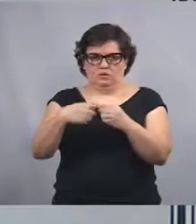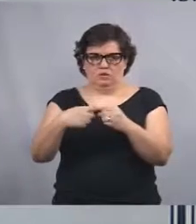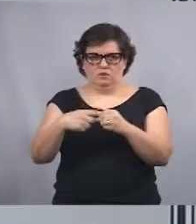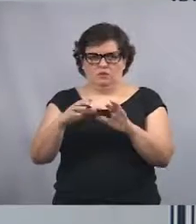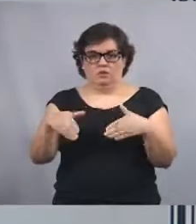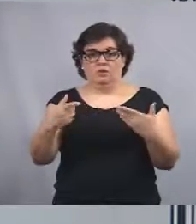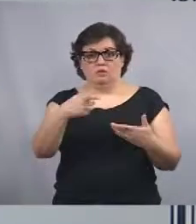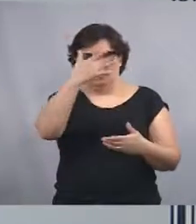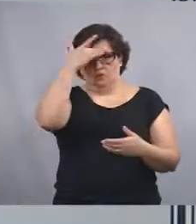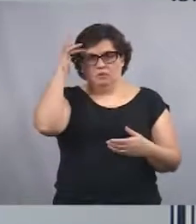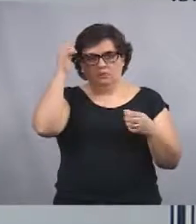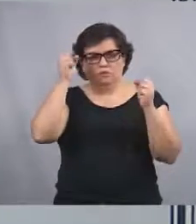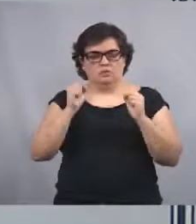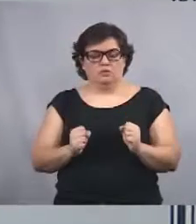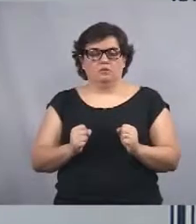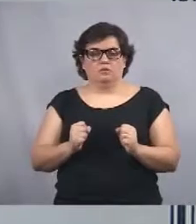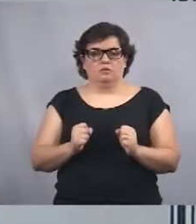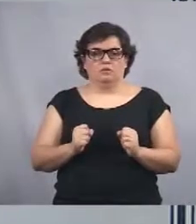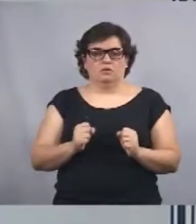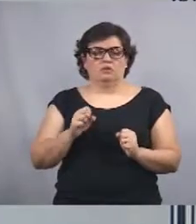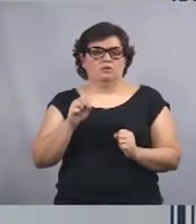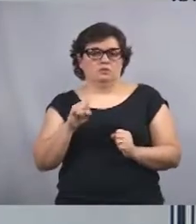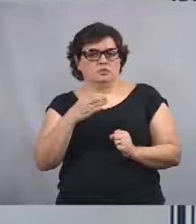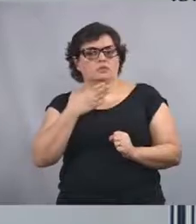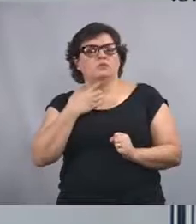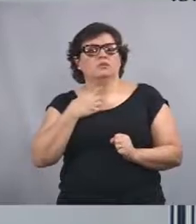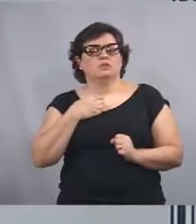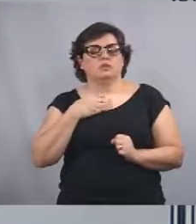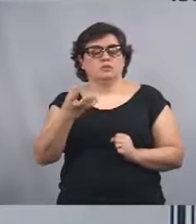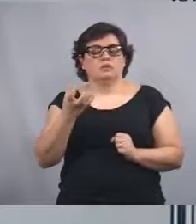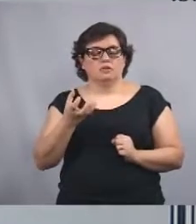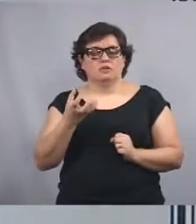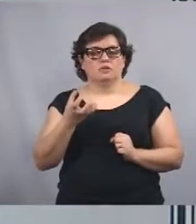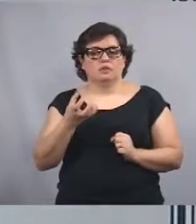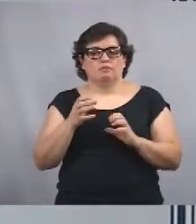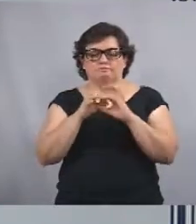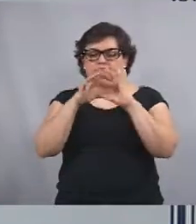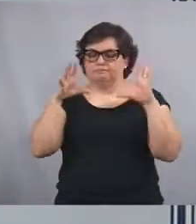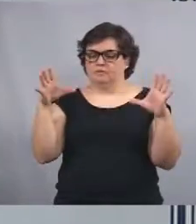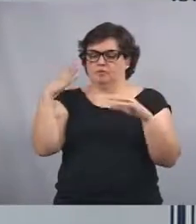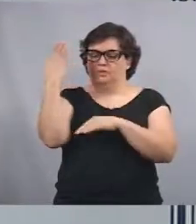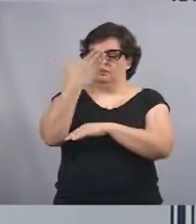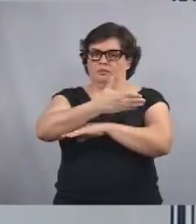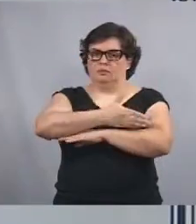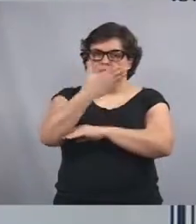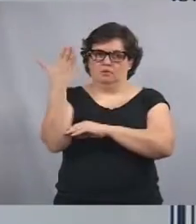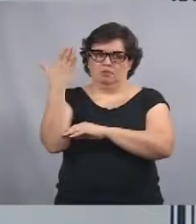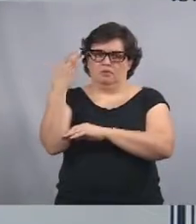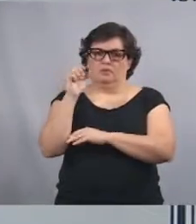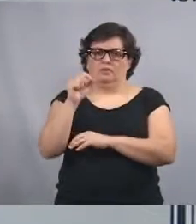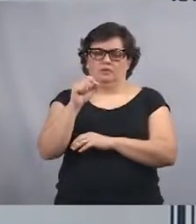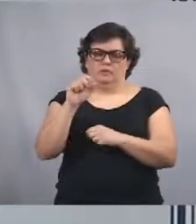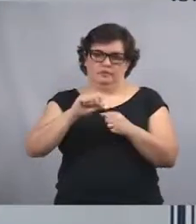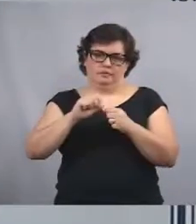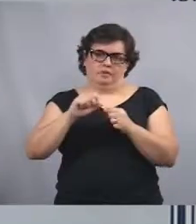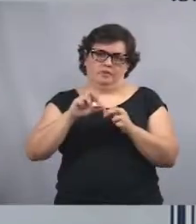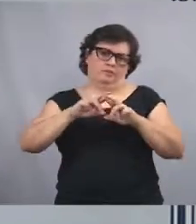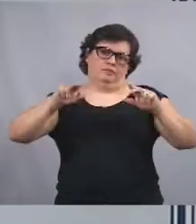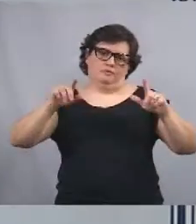cidadão poderá, desejando, livrar-se da taxa que o torna diferente de todos os demais